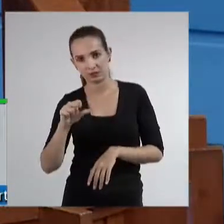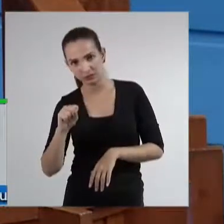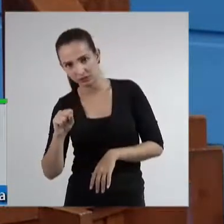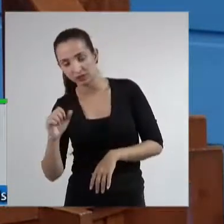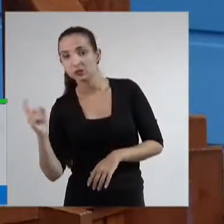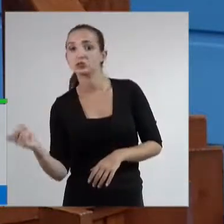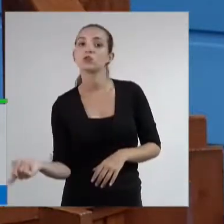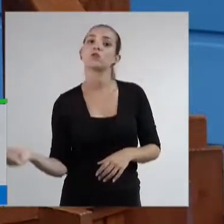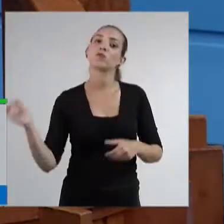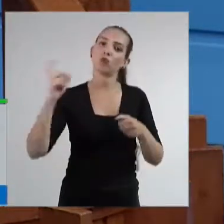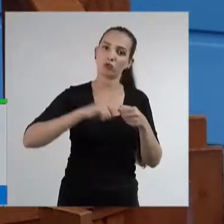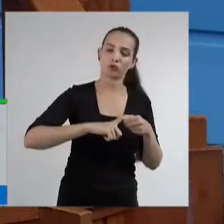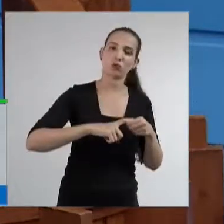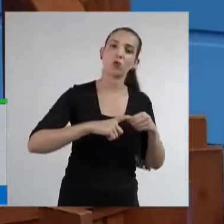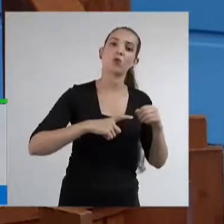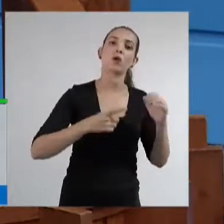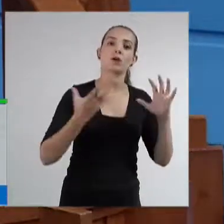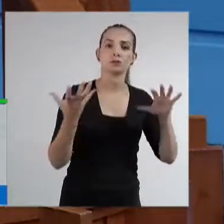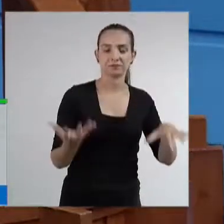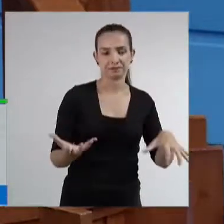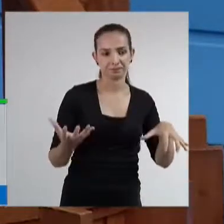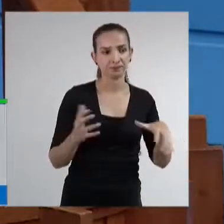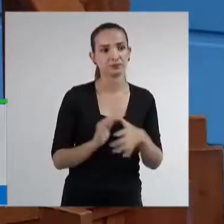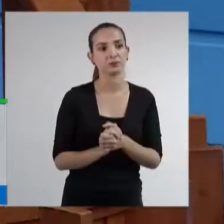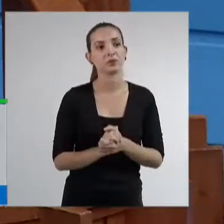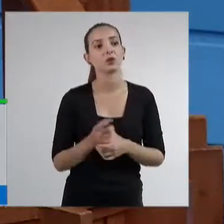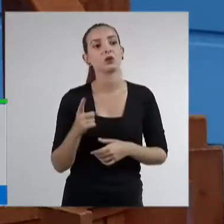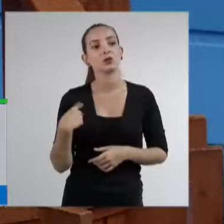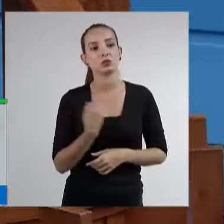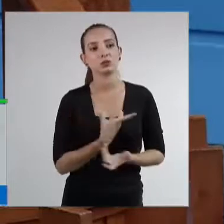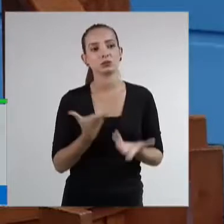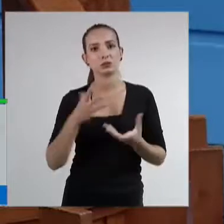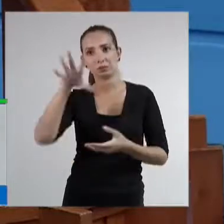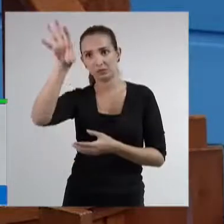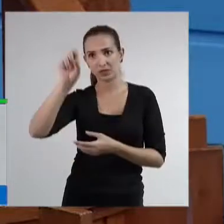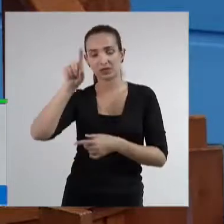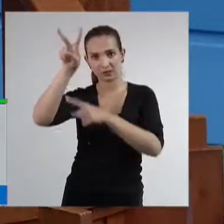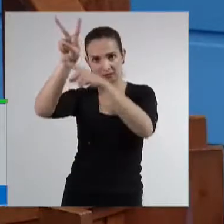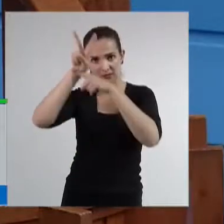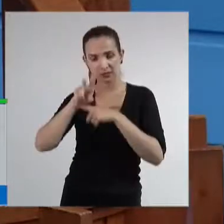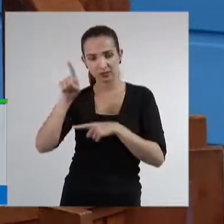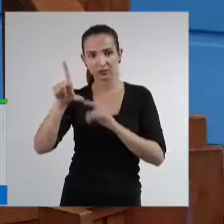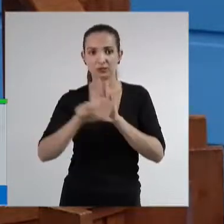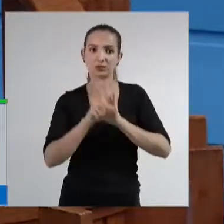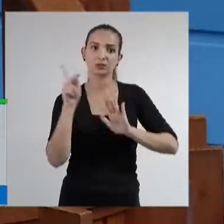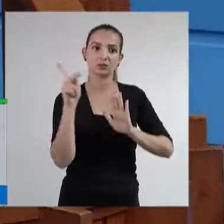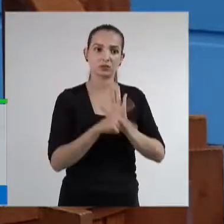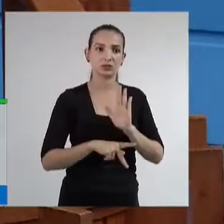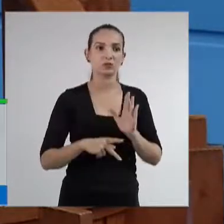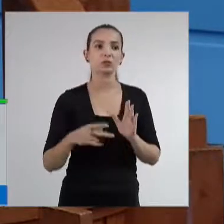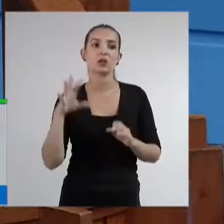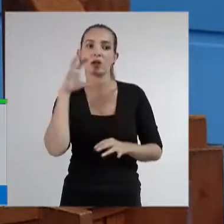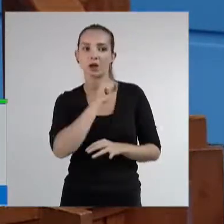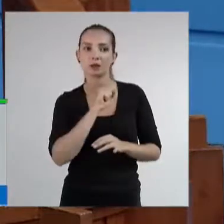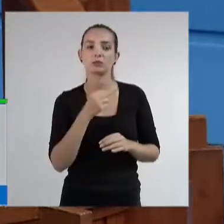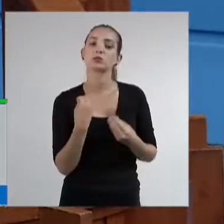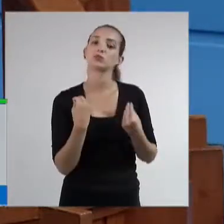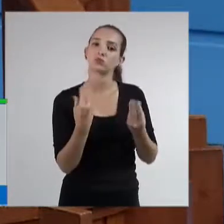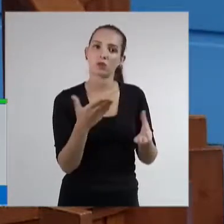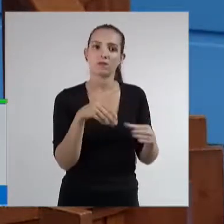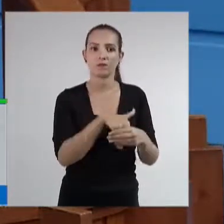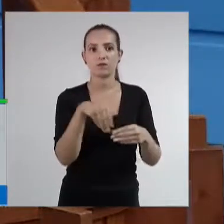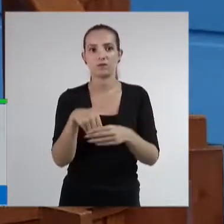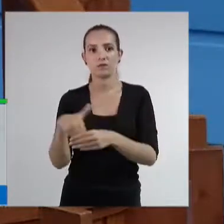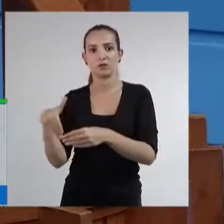deputados federais do nosso estado para que possam pegar esse projeto e colocá-lo logo em votação, e